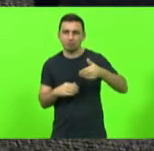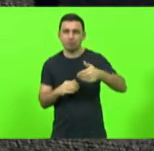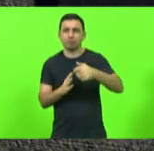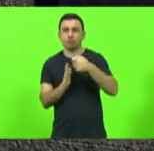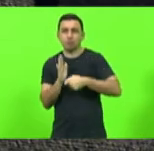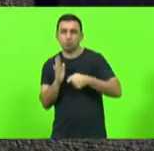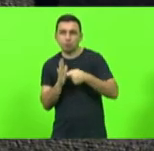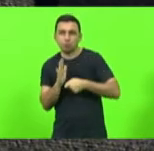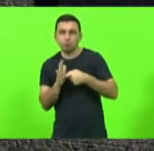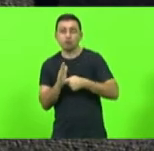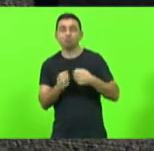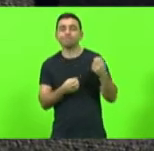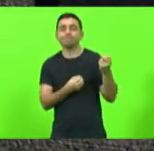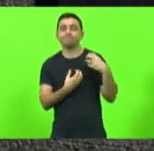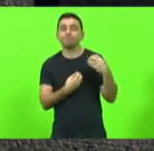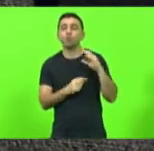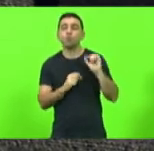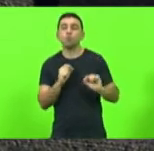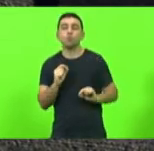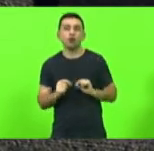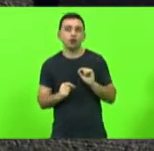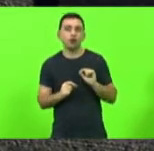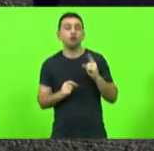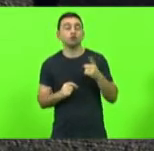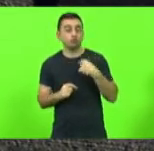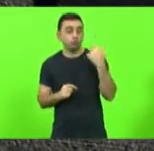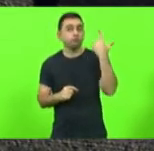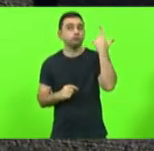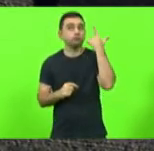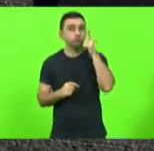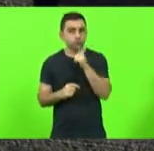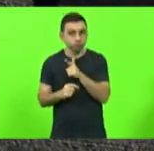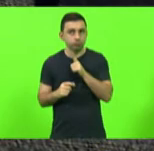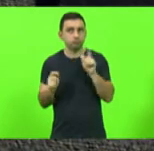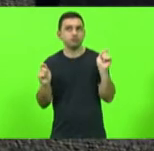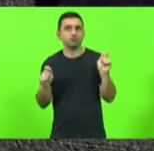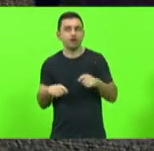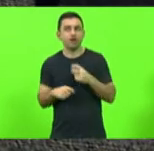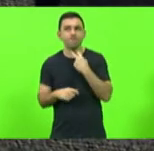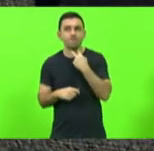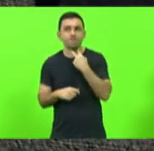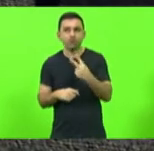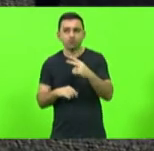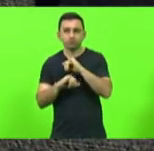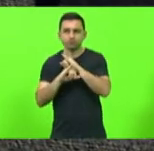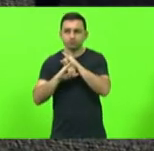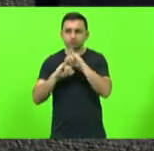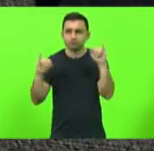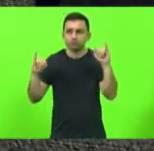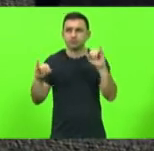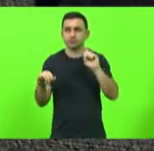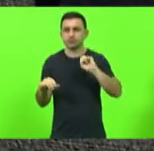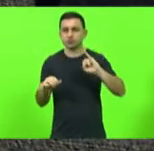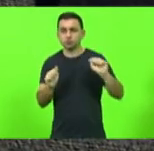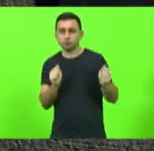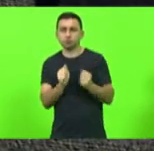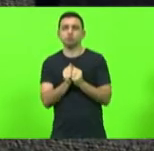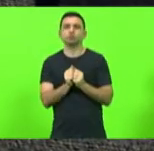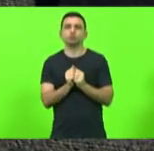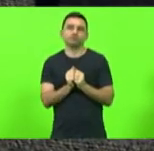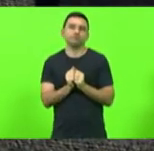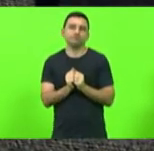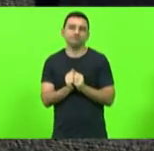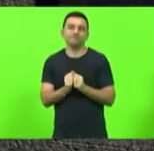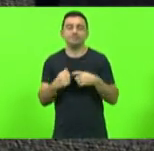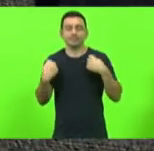nos ensinou que a gente só consegue fazer a nossa voz ouvida quando a gente se junta. Quando a gente está